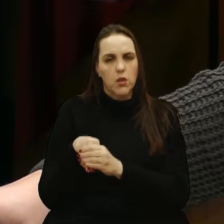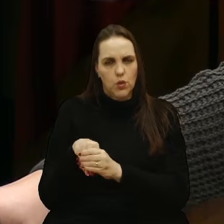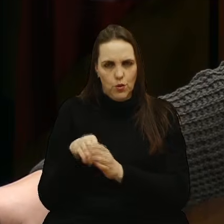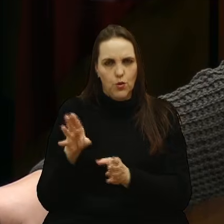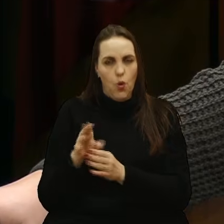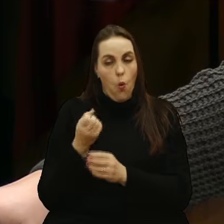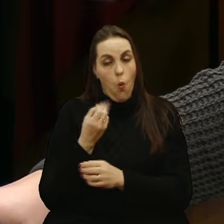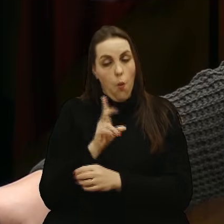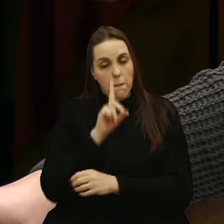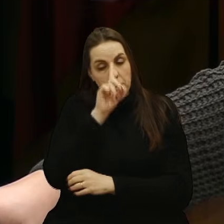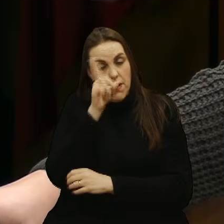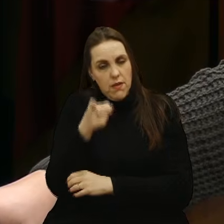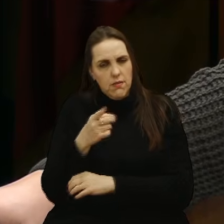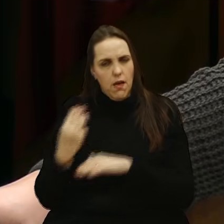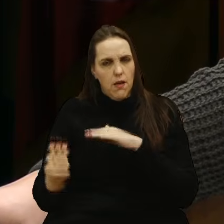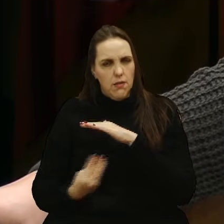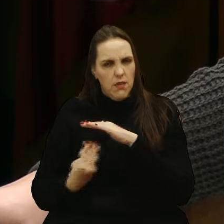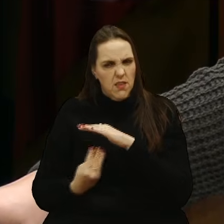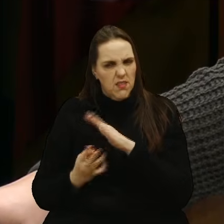por terceiros que o